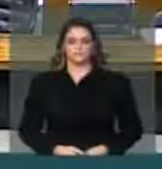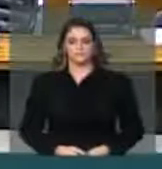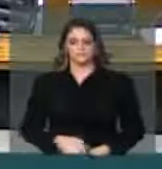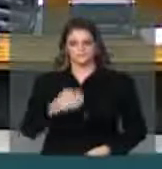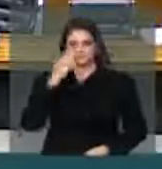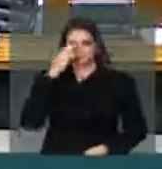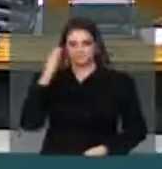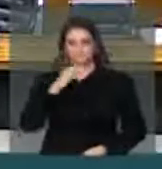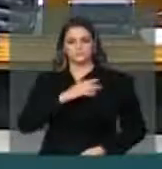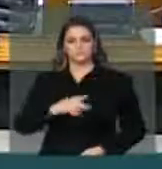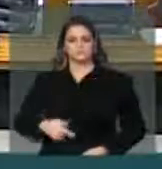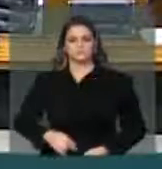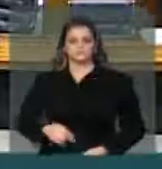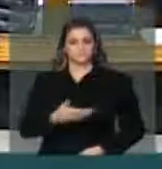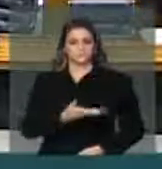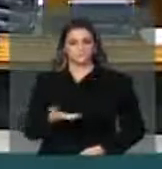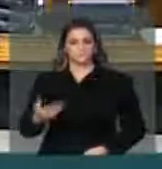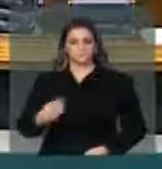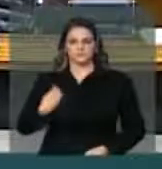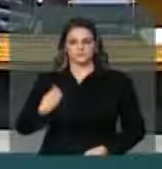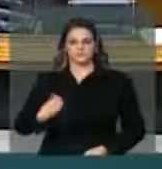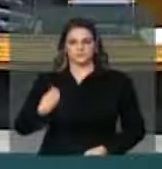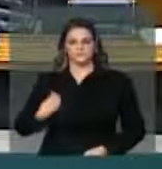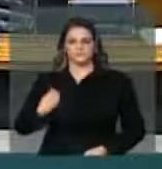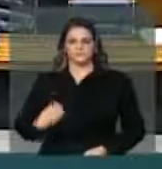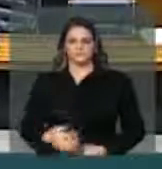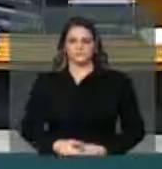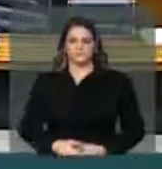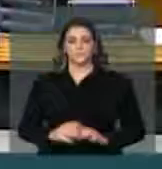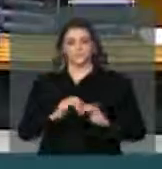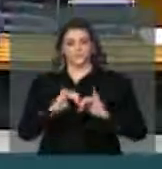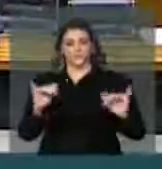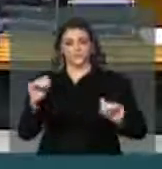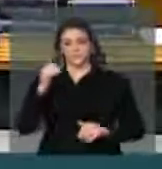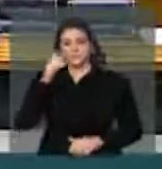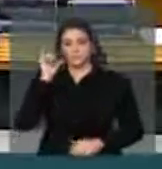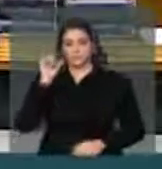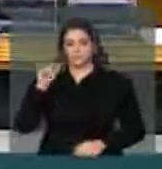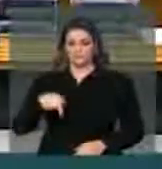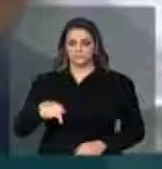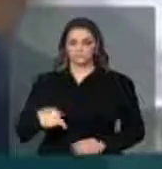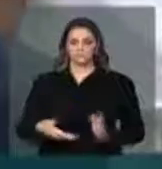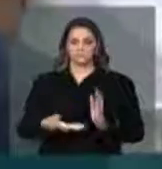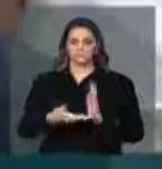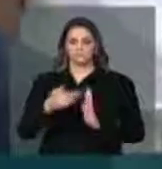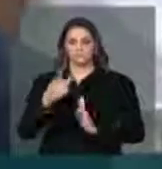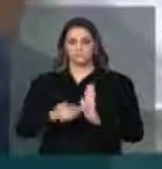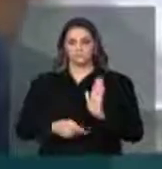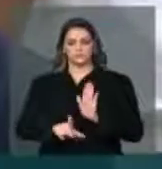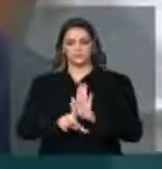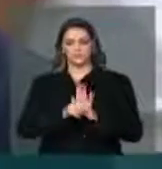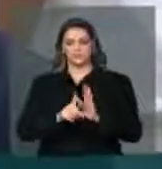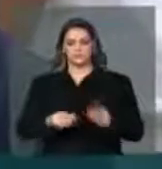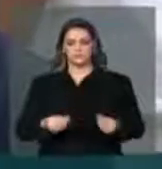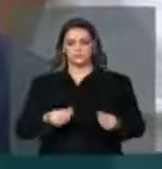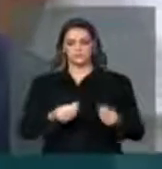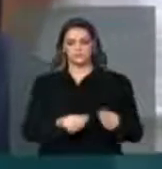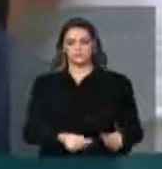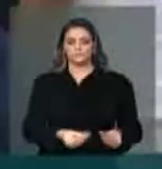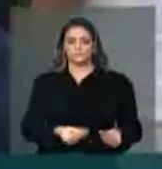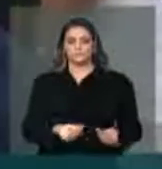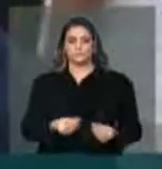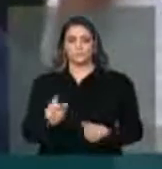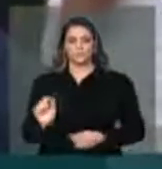Muito obrigado, presidente, colegas deputados. Quero registrar que protocolamos ontem nessa casa um projeto de lei que